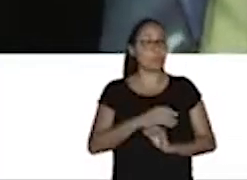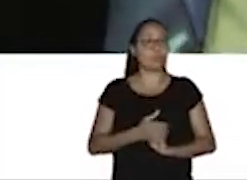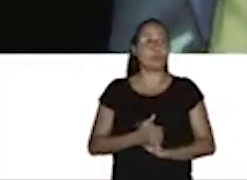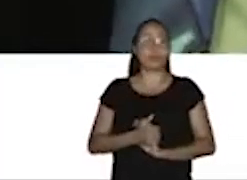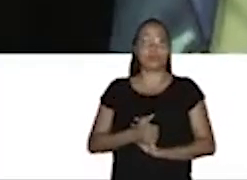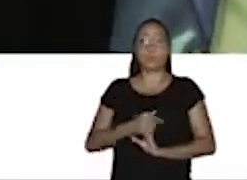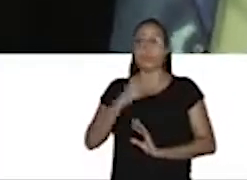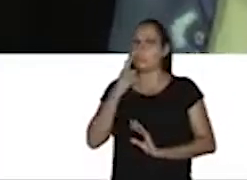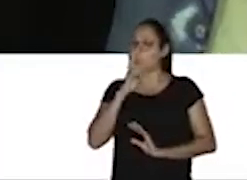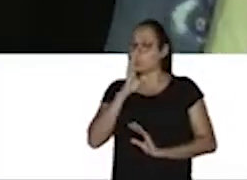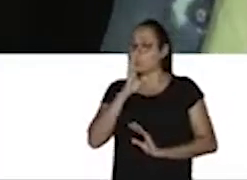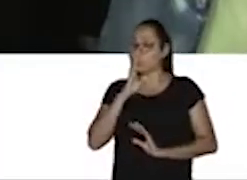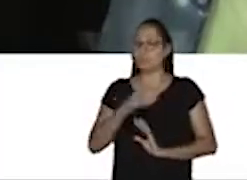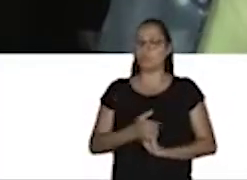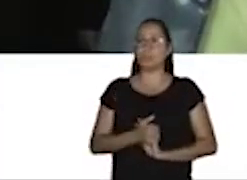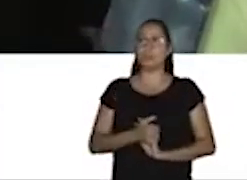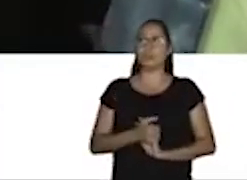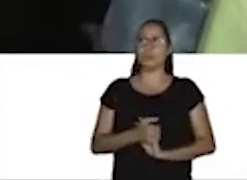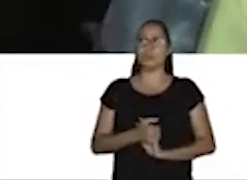vou. Para. Tô